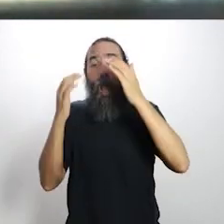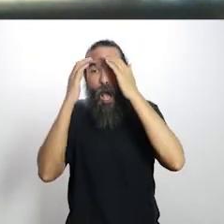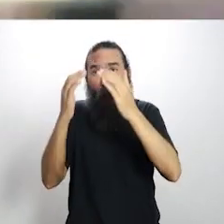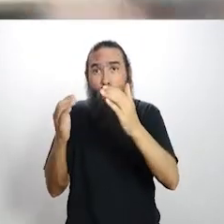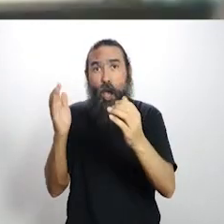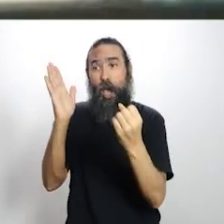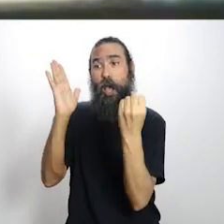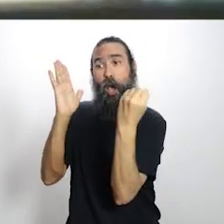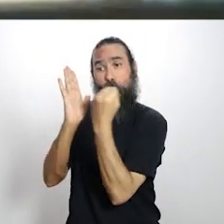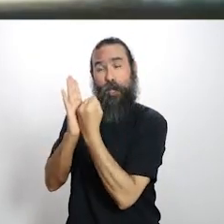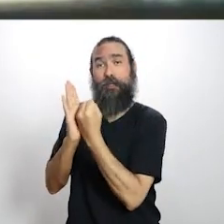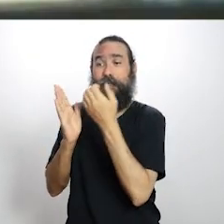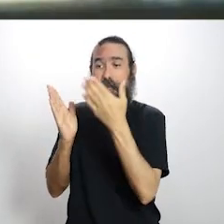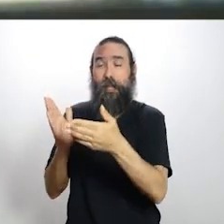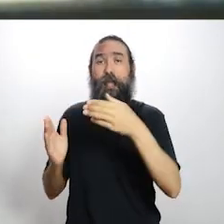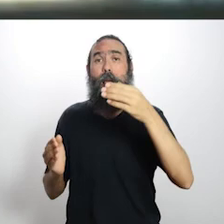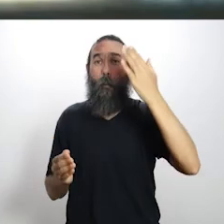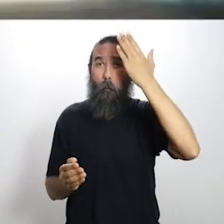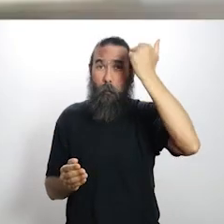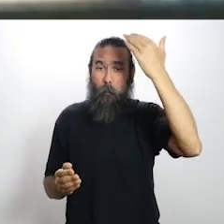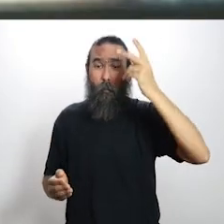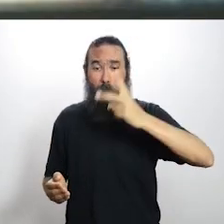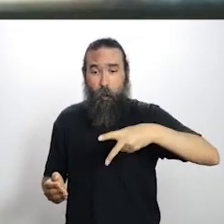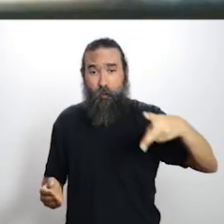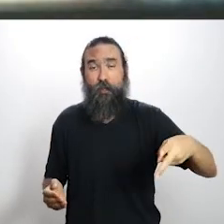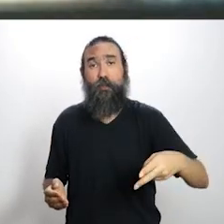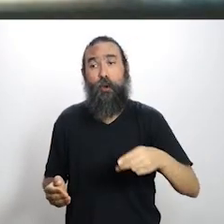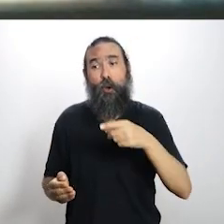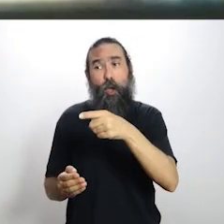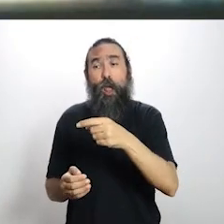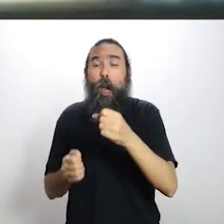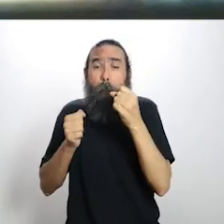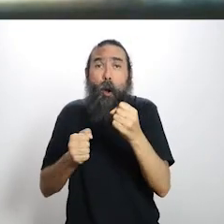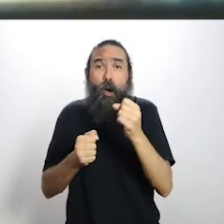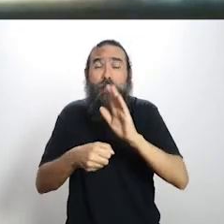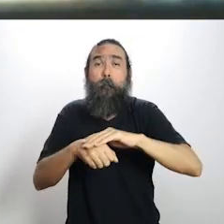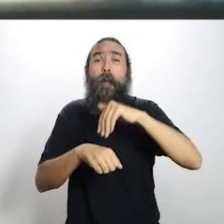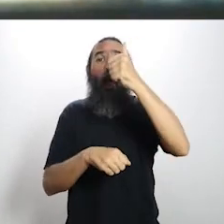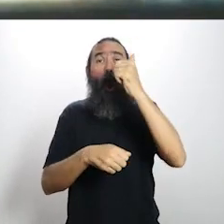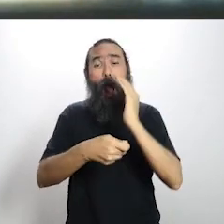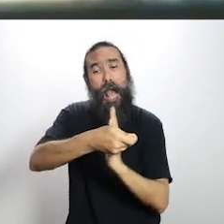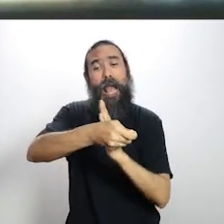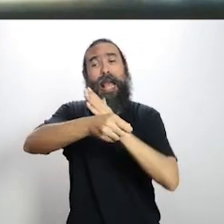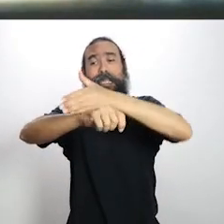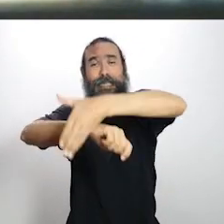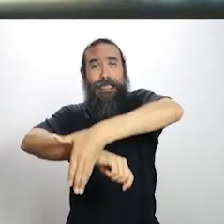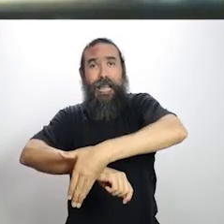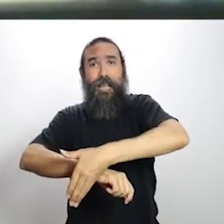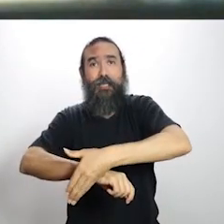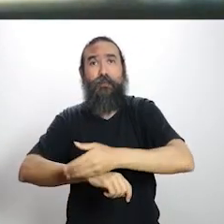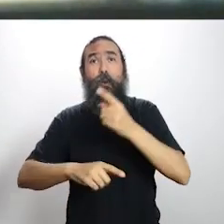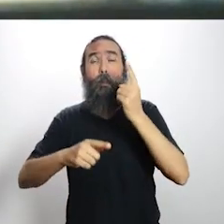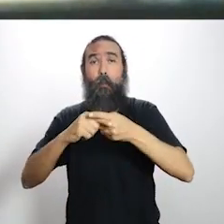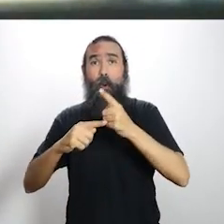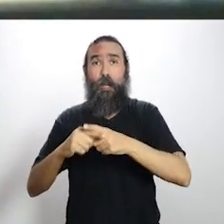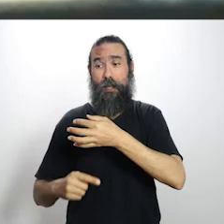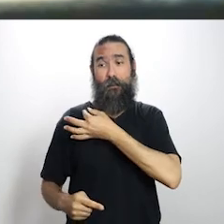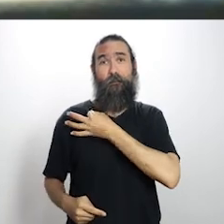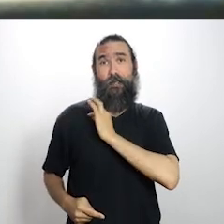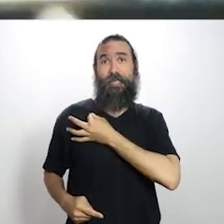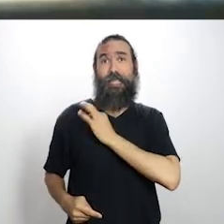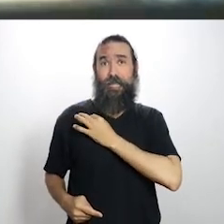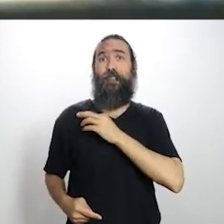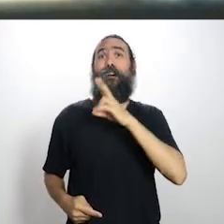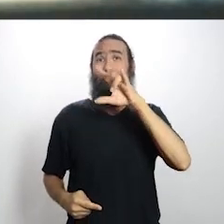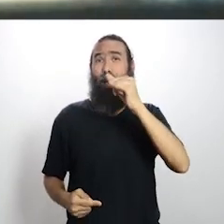estão de olho na lei pedindo uma série de regulamentações e de documentos portanto se cada estado construir